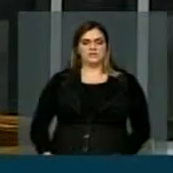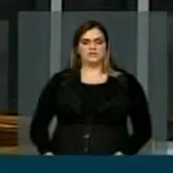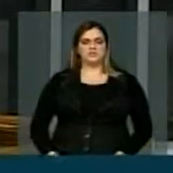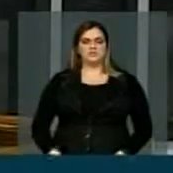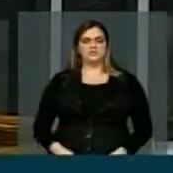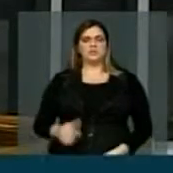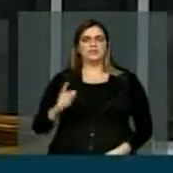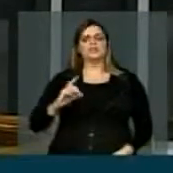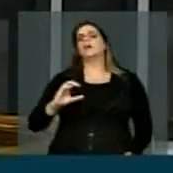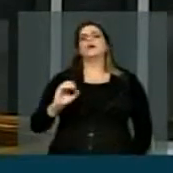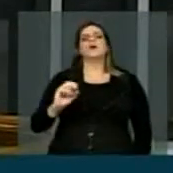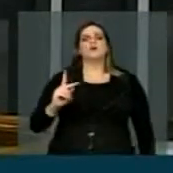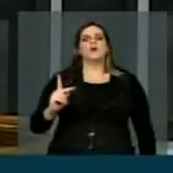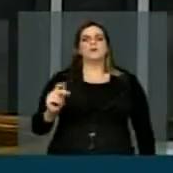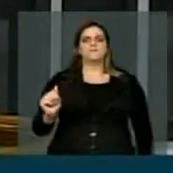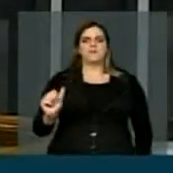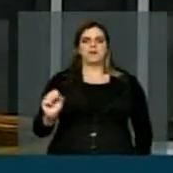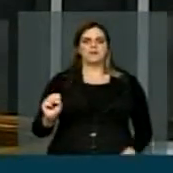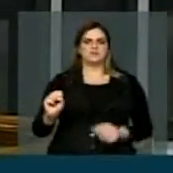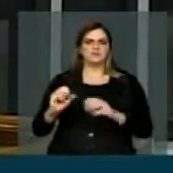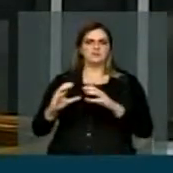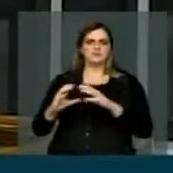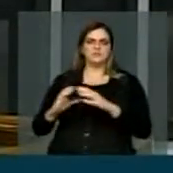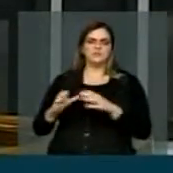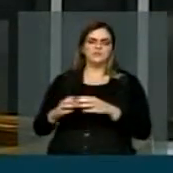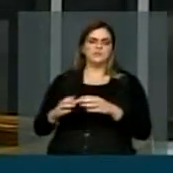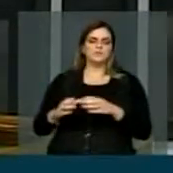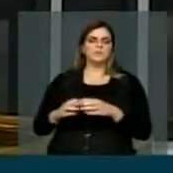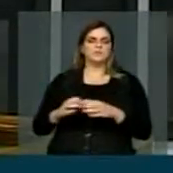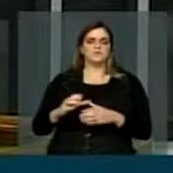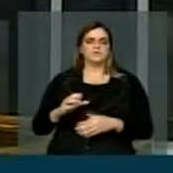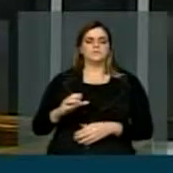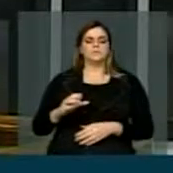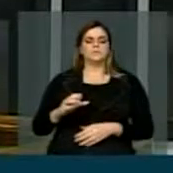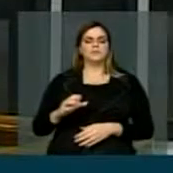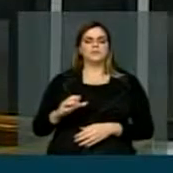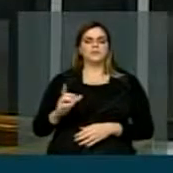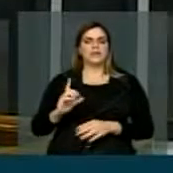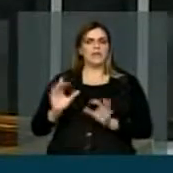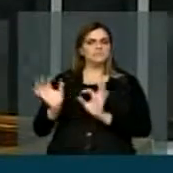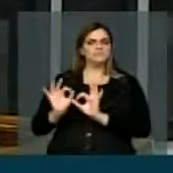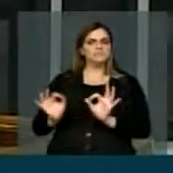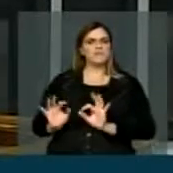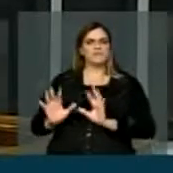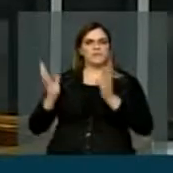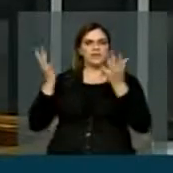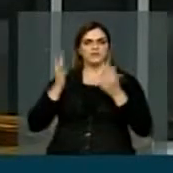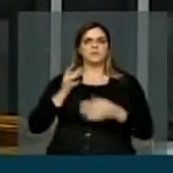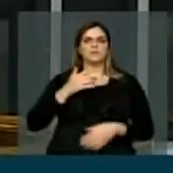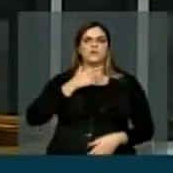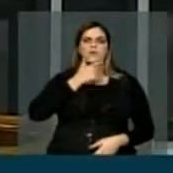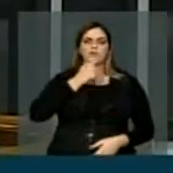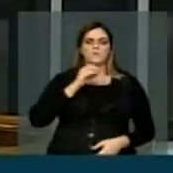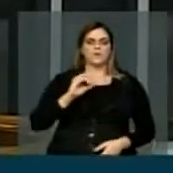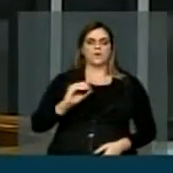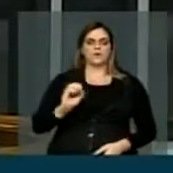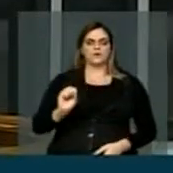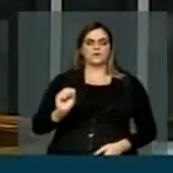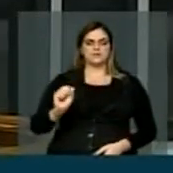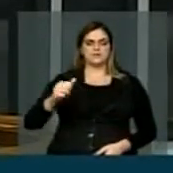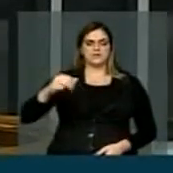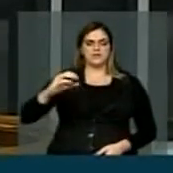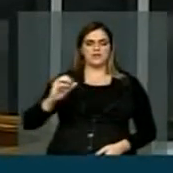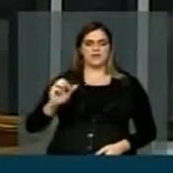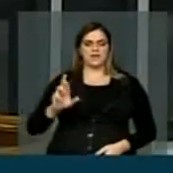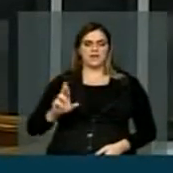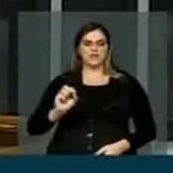promovido pela OPAS, Organização Mundial de Saúde, em nome dos doutores Oscar Suriel,